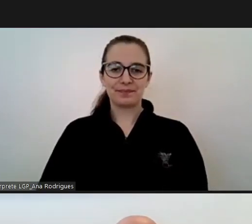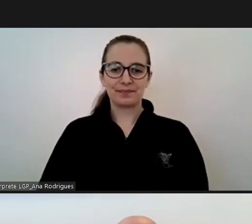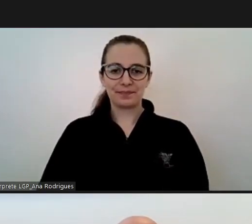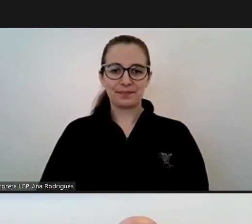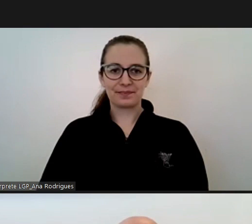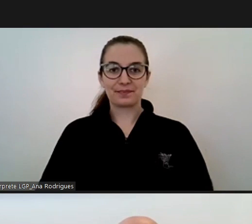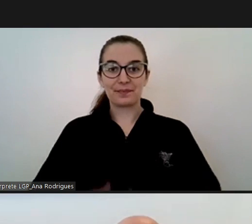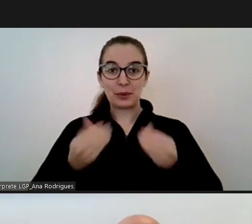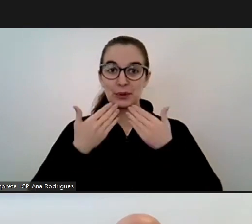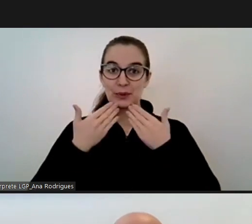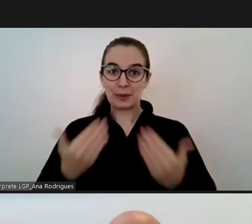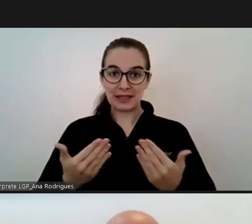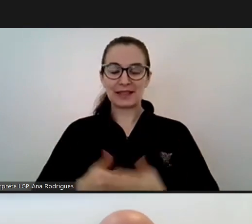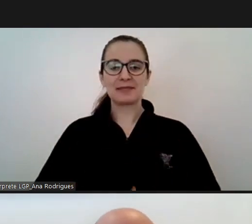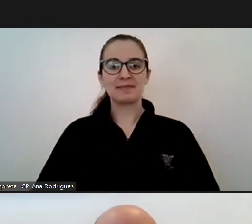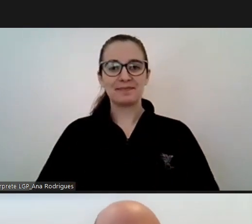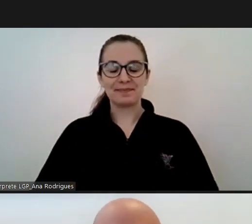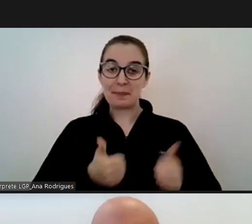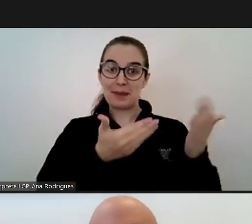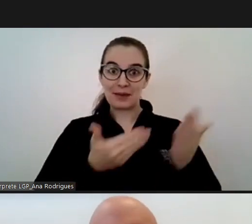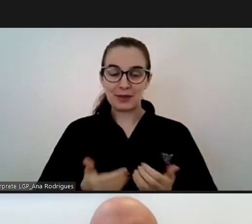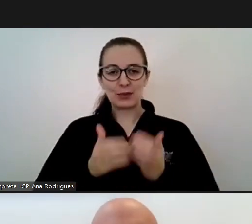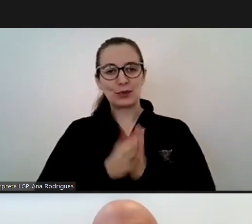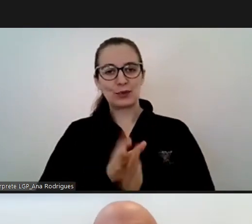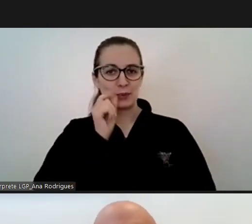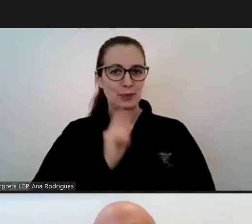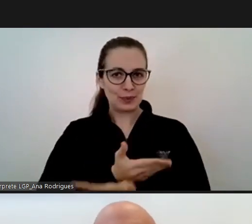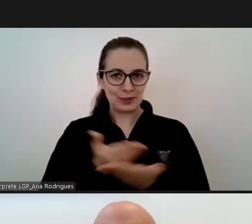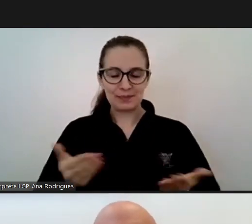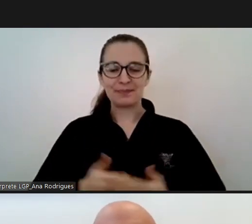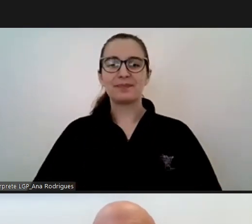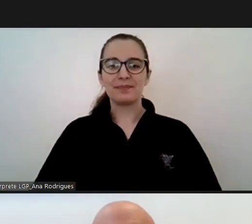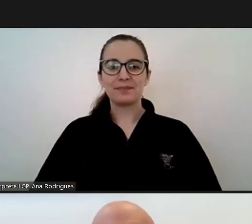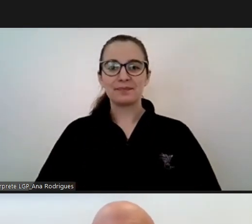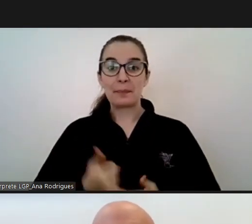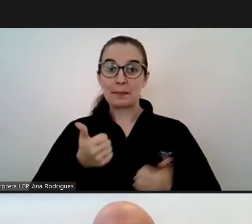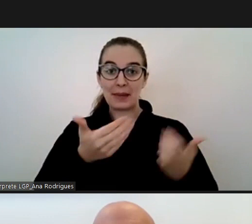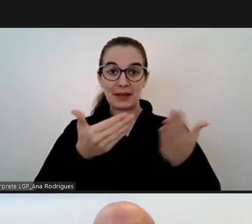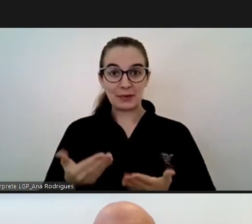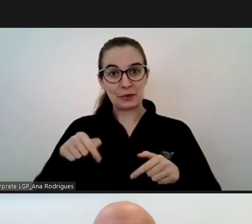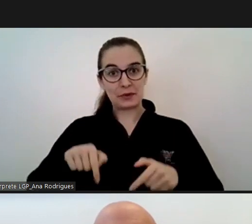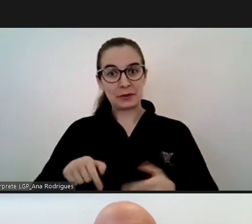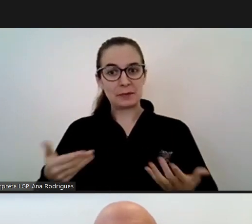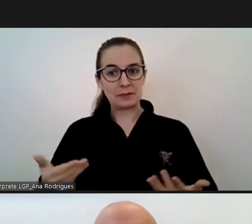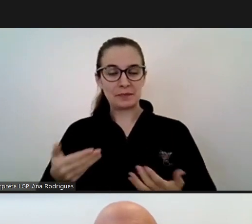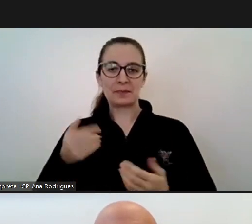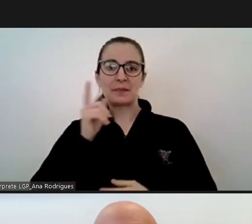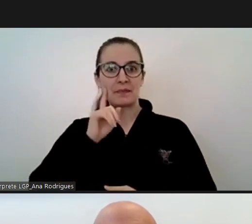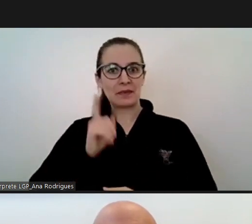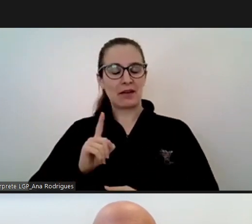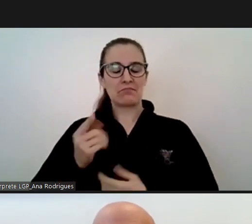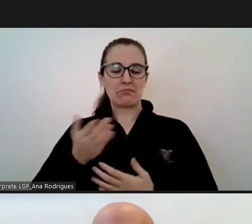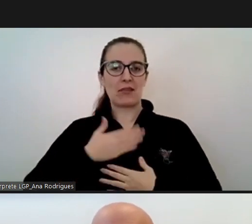Muito obrigada, muito obrigada. Bem-vindos a todos e a todas a esta iniciativa que nos responsabiliza